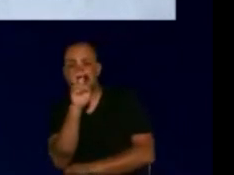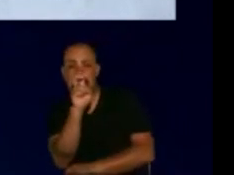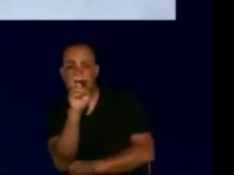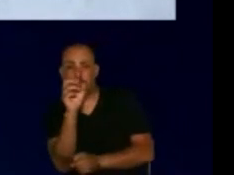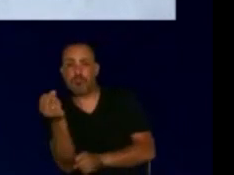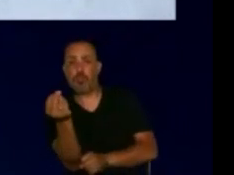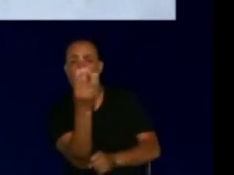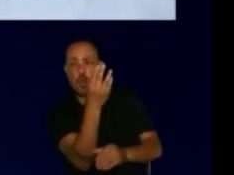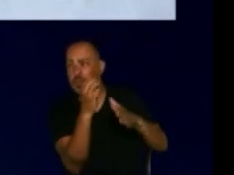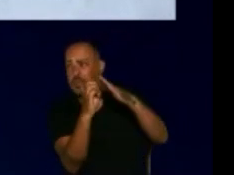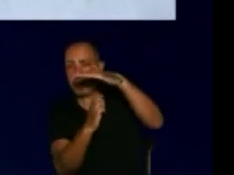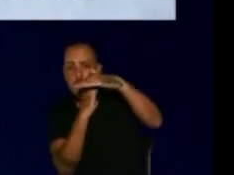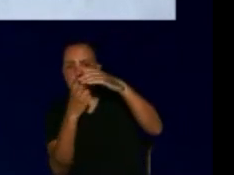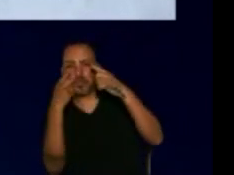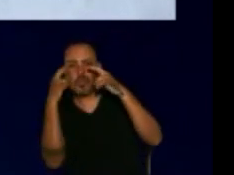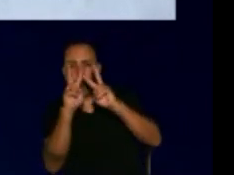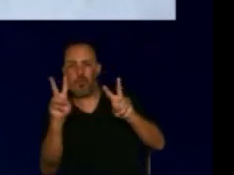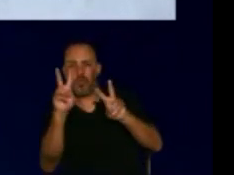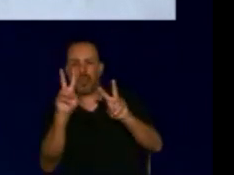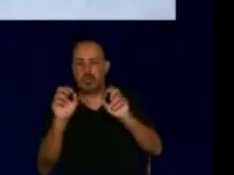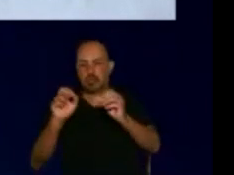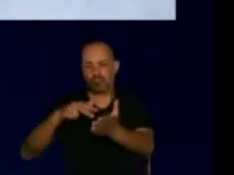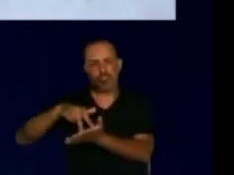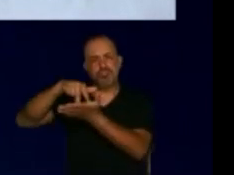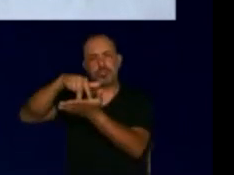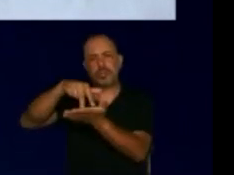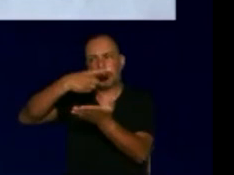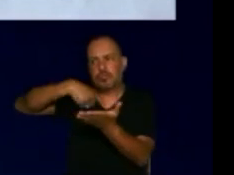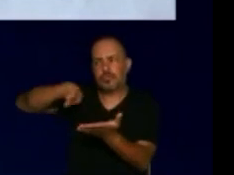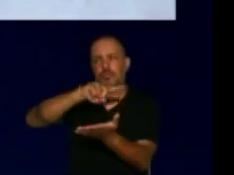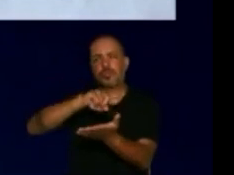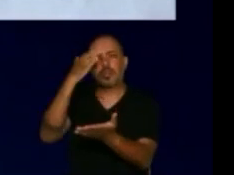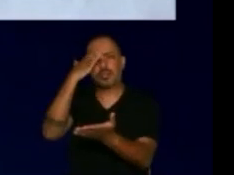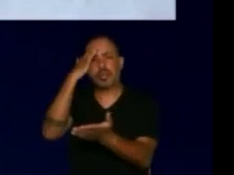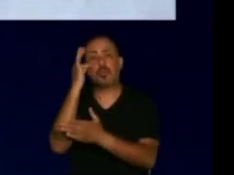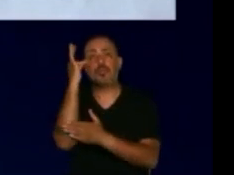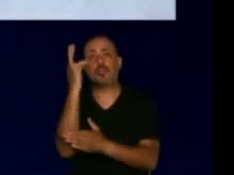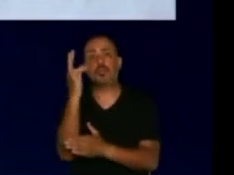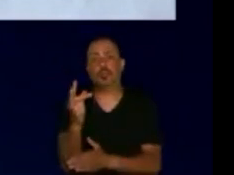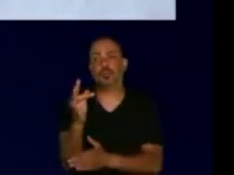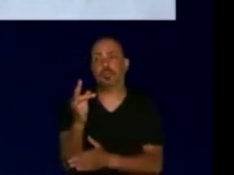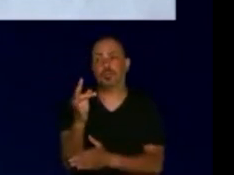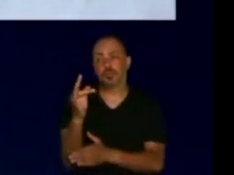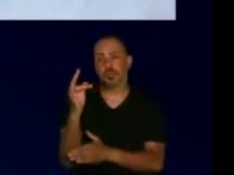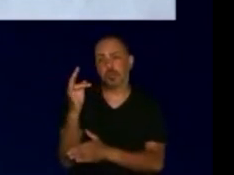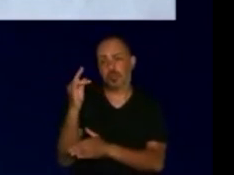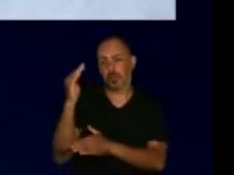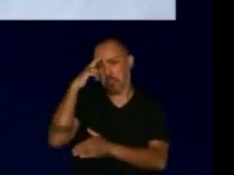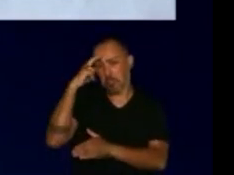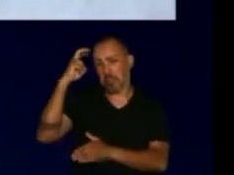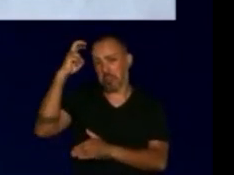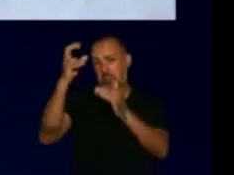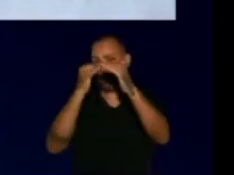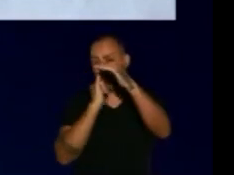novas empresas com potencial de escala, ou seja, os nossos, quem sabe aí, futuros unicórnios, ou seja, as startups destaques, as